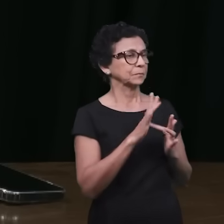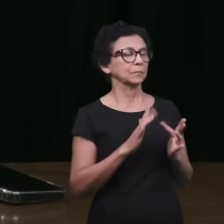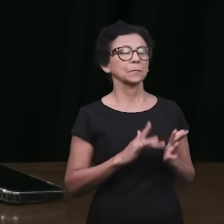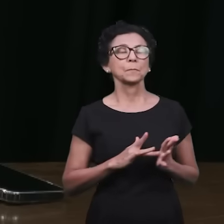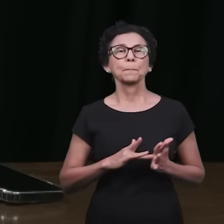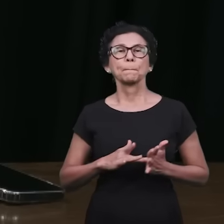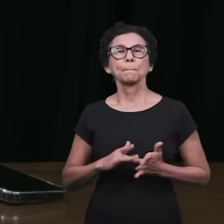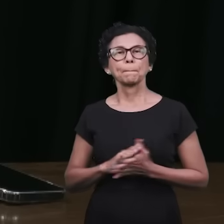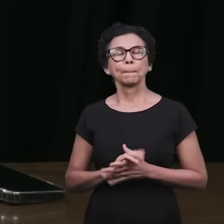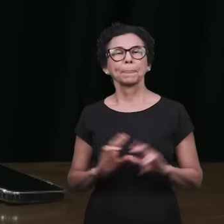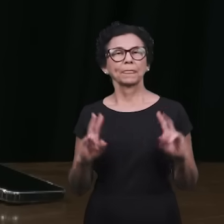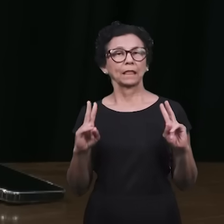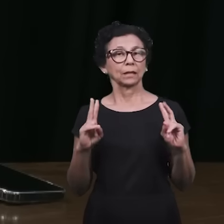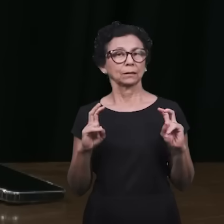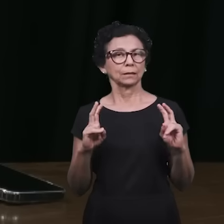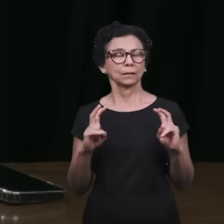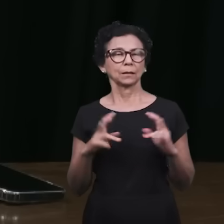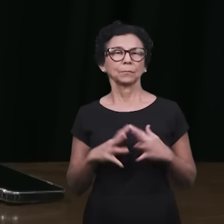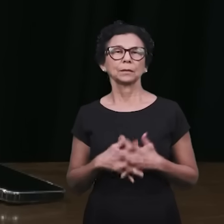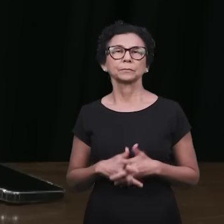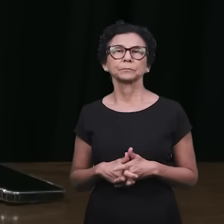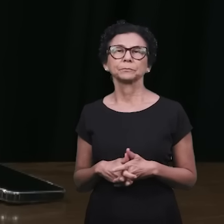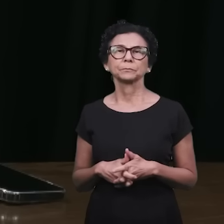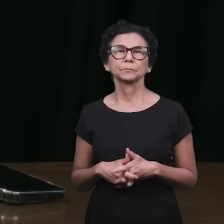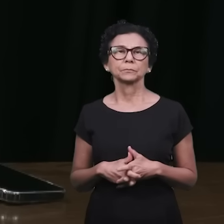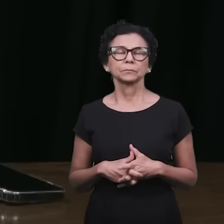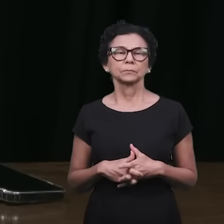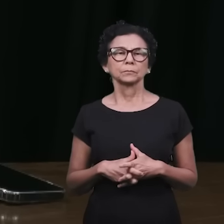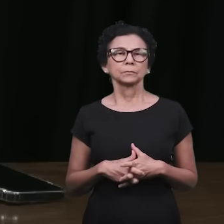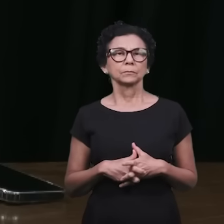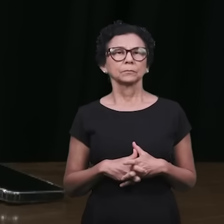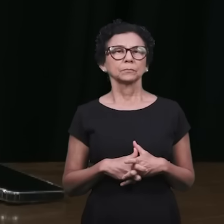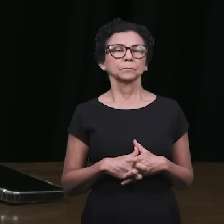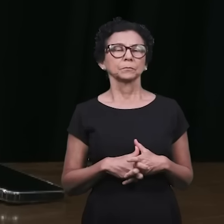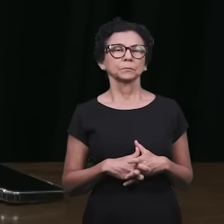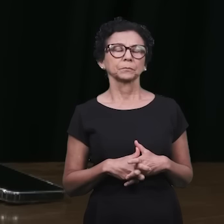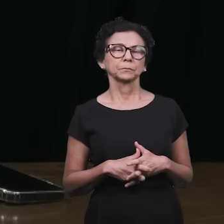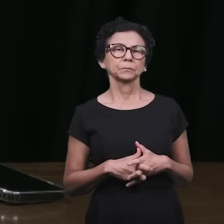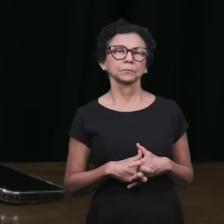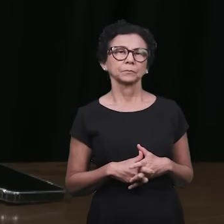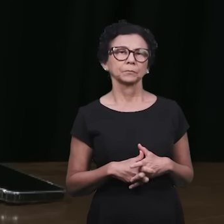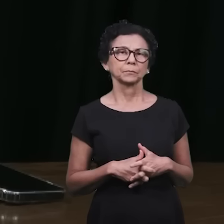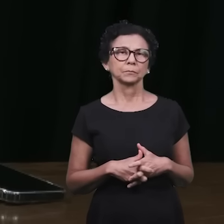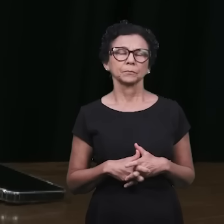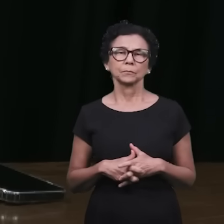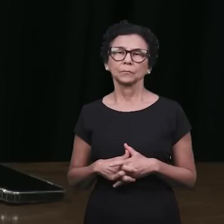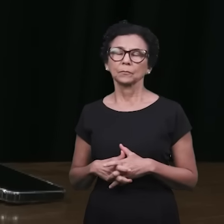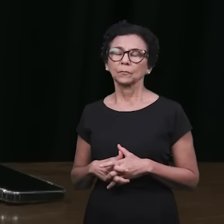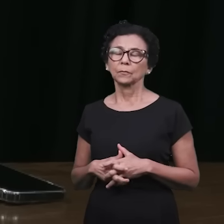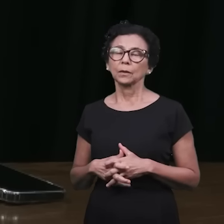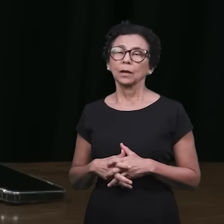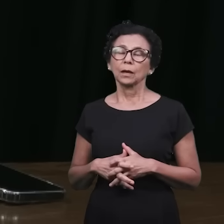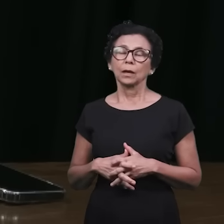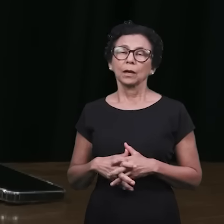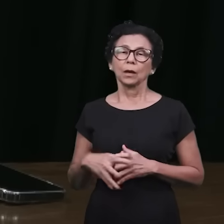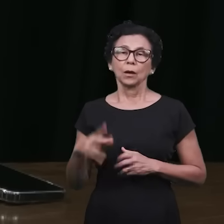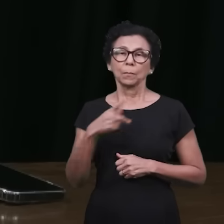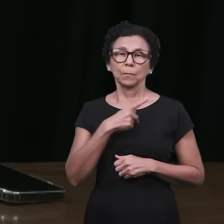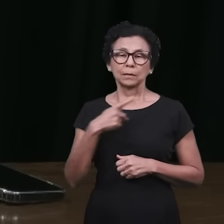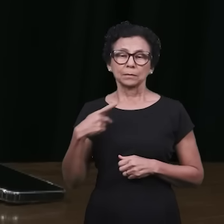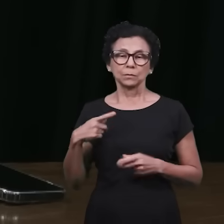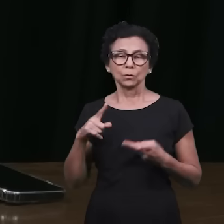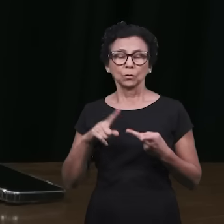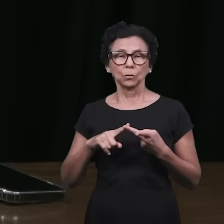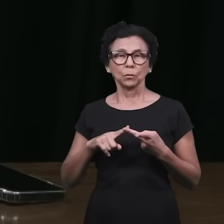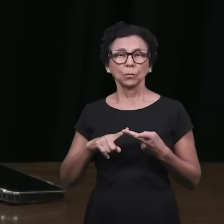o tema do nosso programa é sobre o ministério e a ovelha, o pastor e a ovelha.